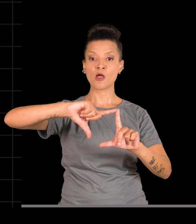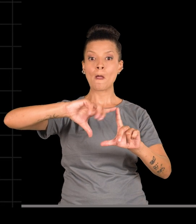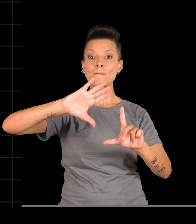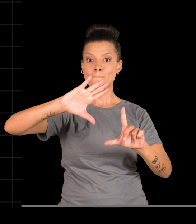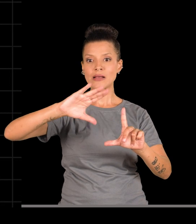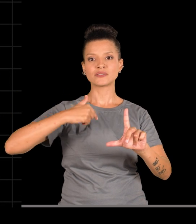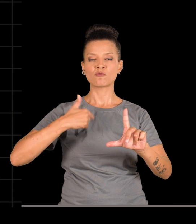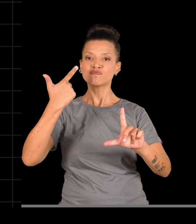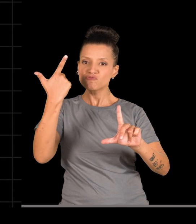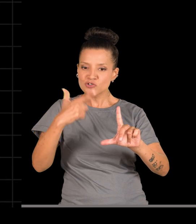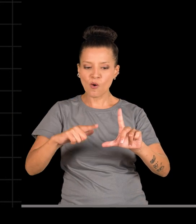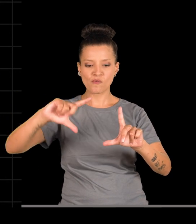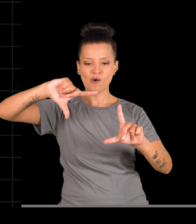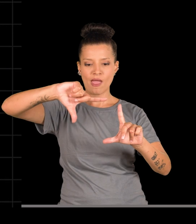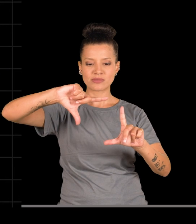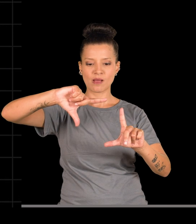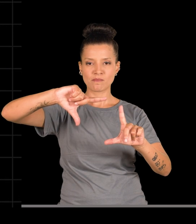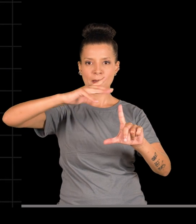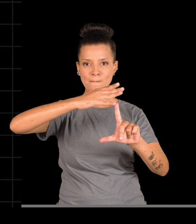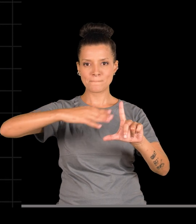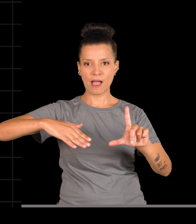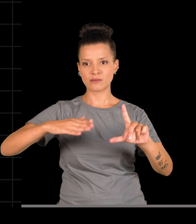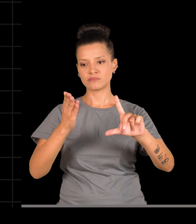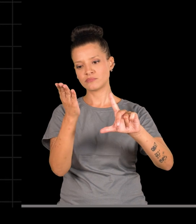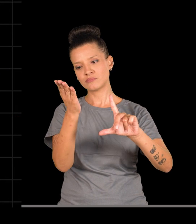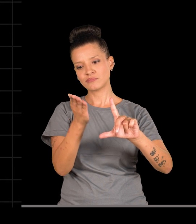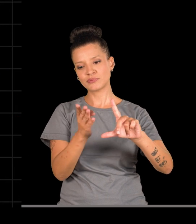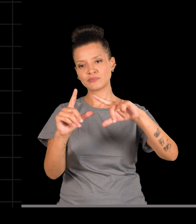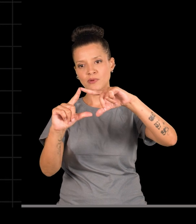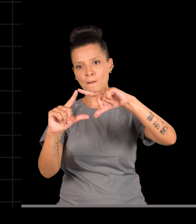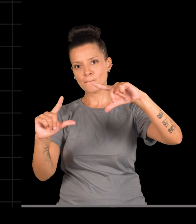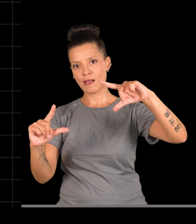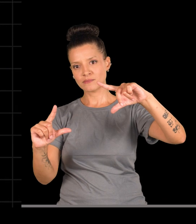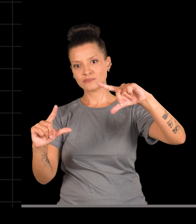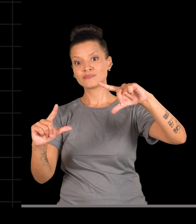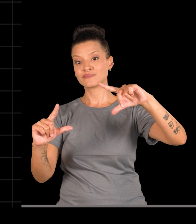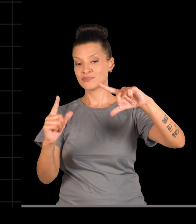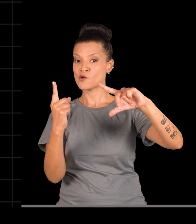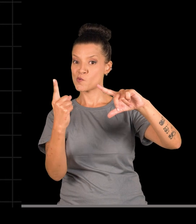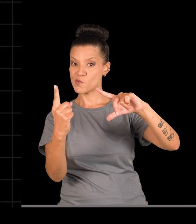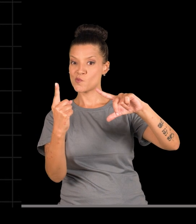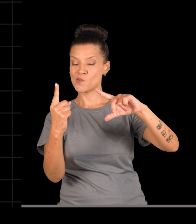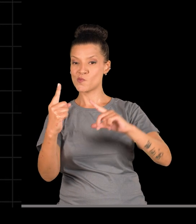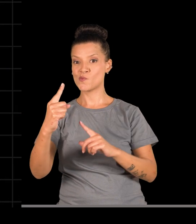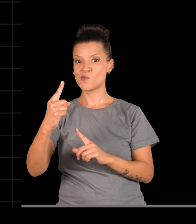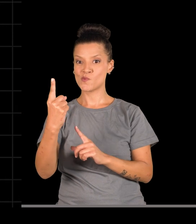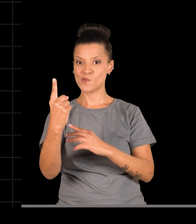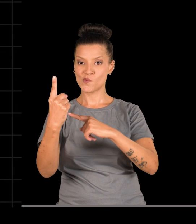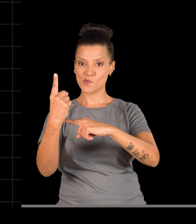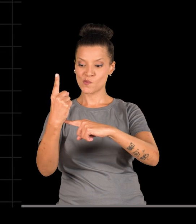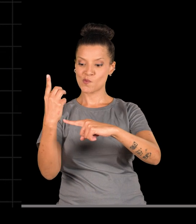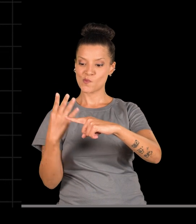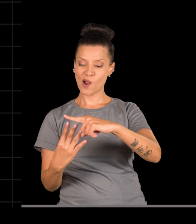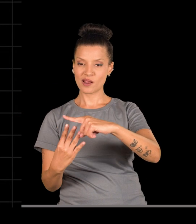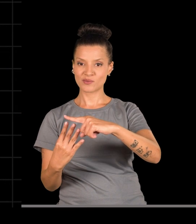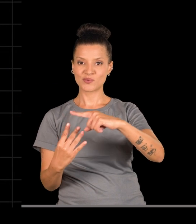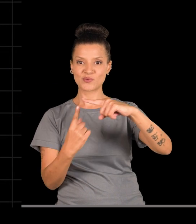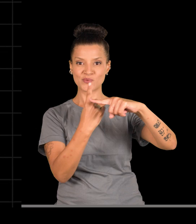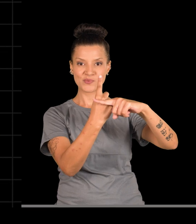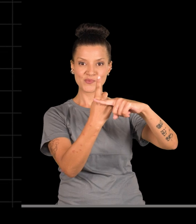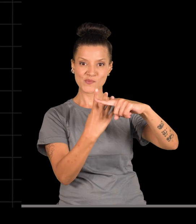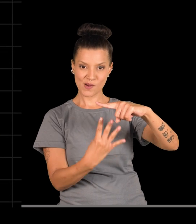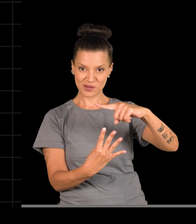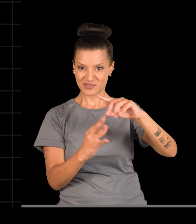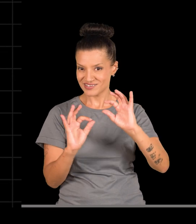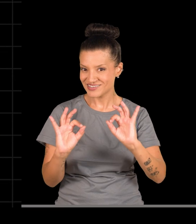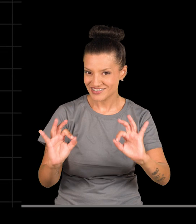representam metade do quadrado. E aí, ao dividir ao meio novamente, eu sei muito bem que essa peça aqui vai representar 1/4 do quadrado e essa aqui vai